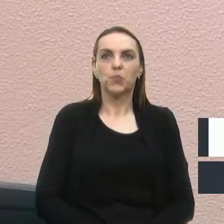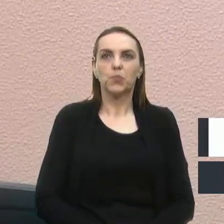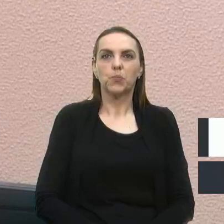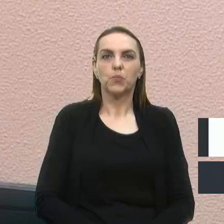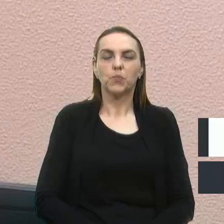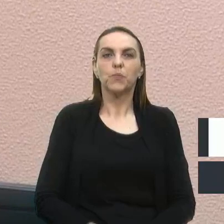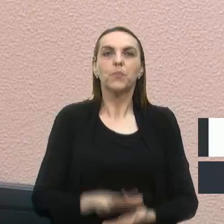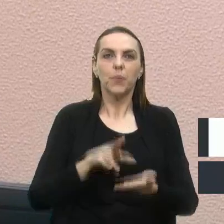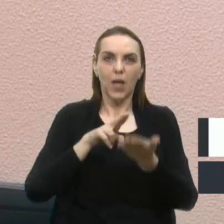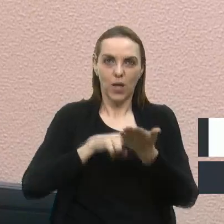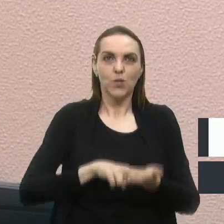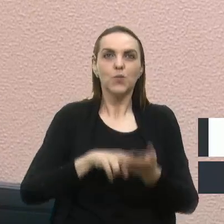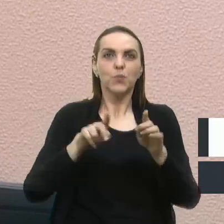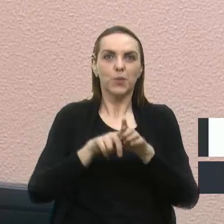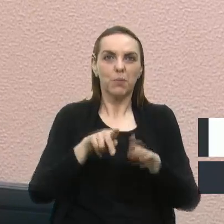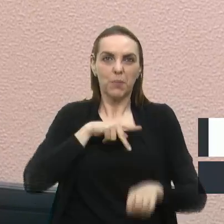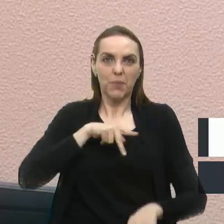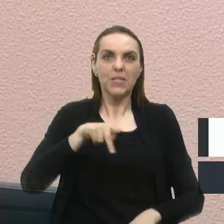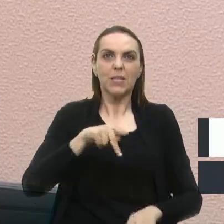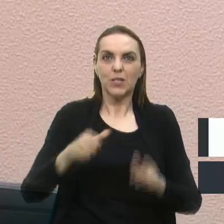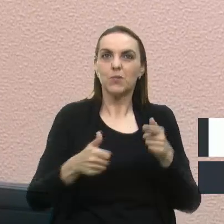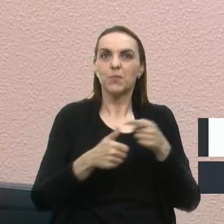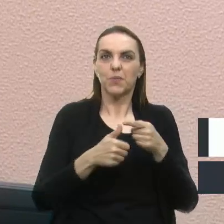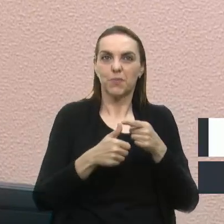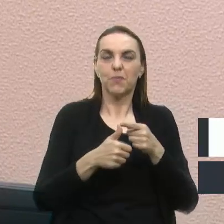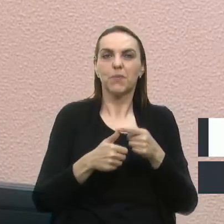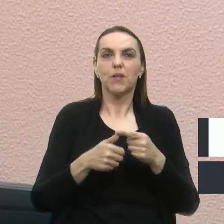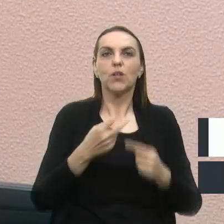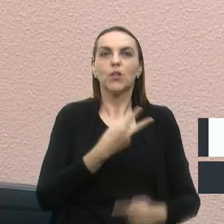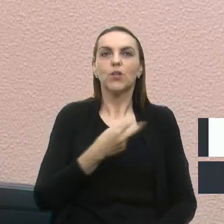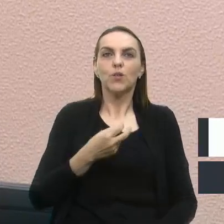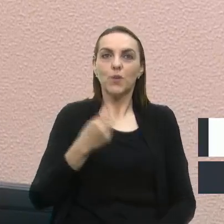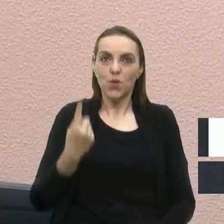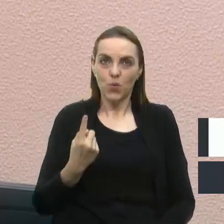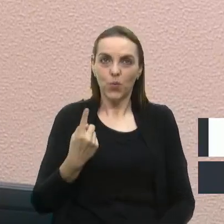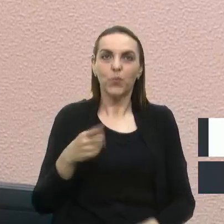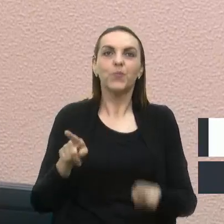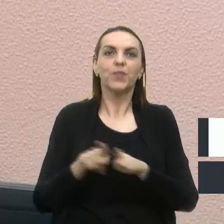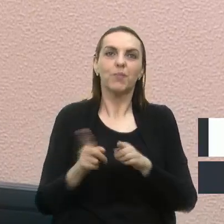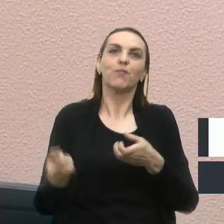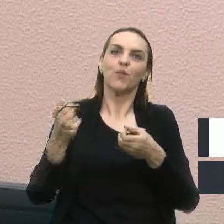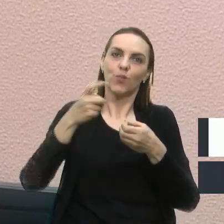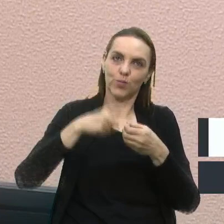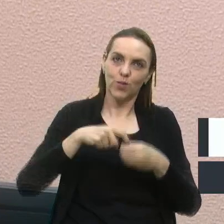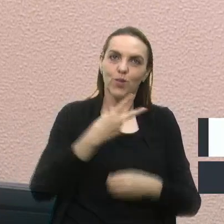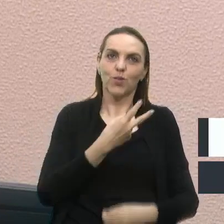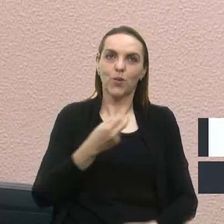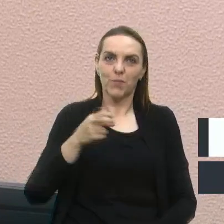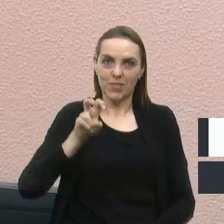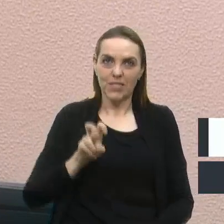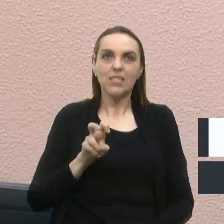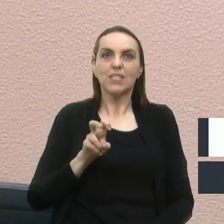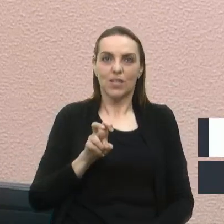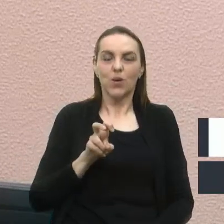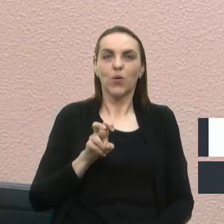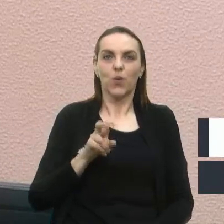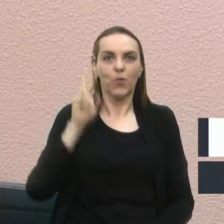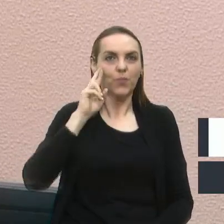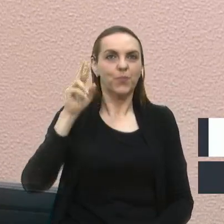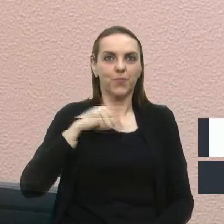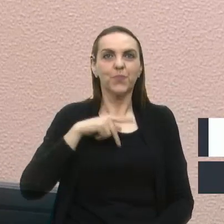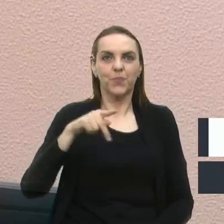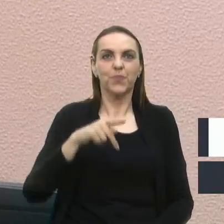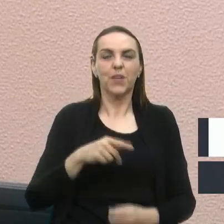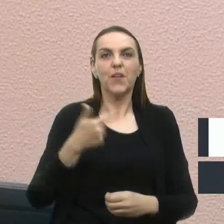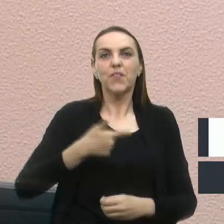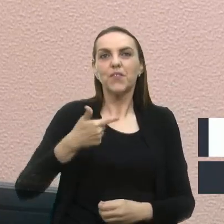Assumiu como presidente pela primeira vez em 2001 e em 2005 voltou a ocupar a cadeira. Em 2006 foi vice de Iguatemi